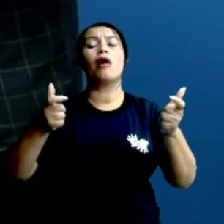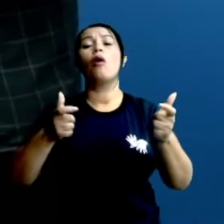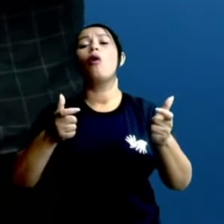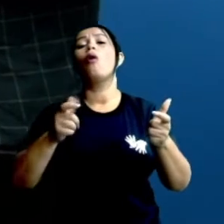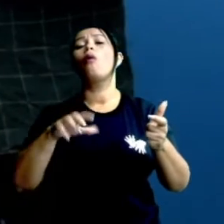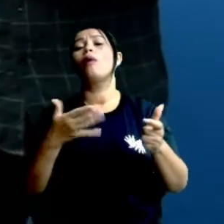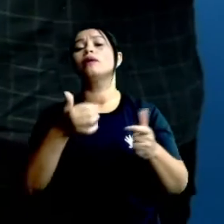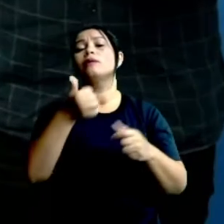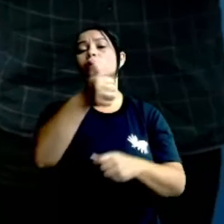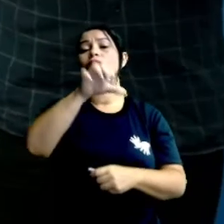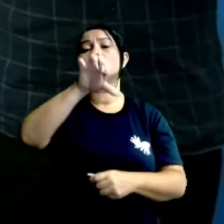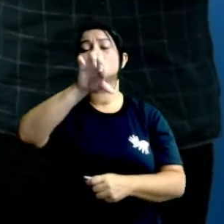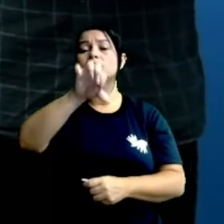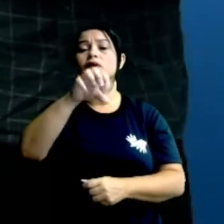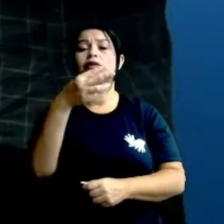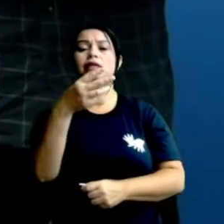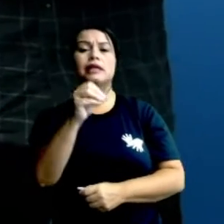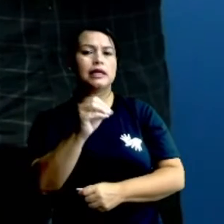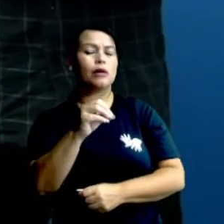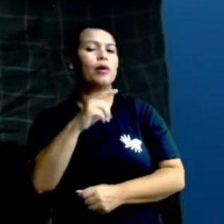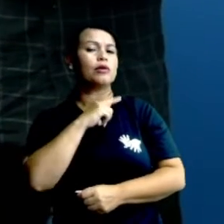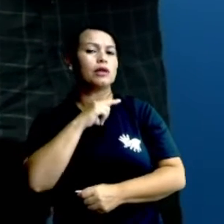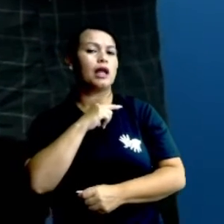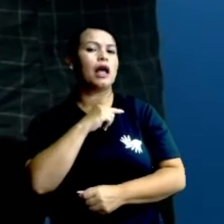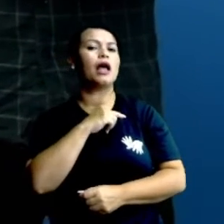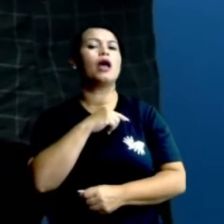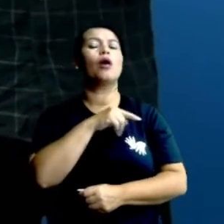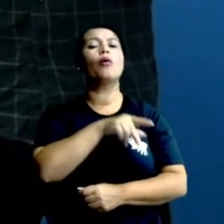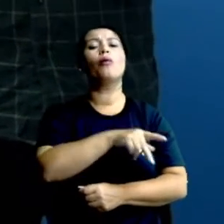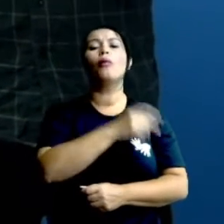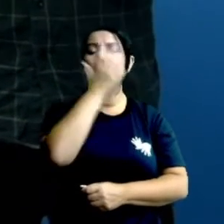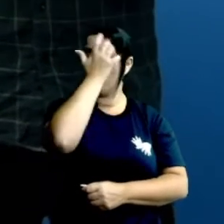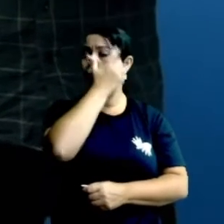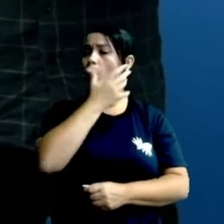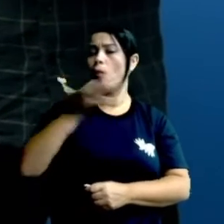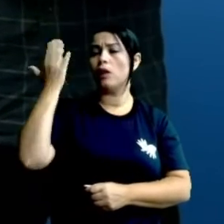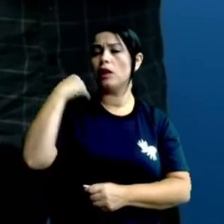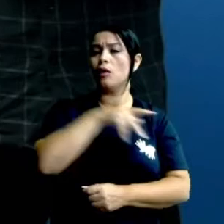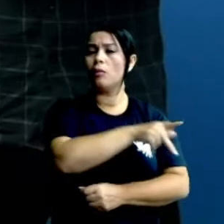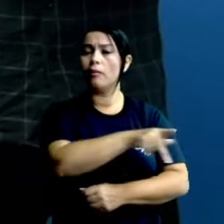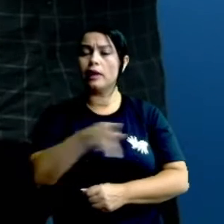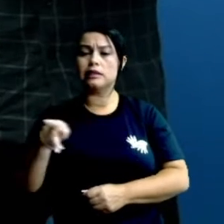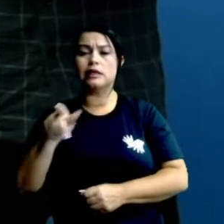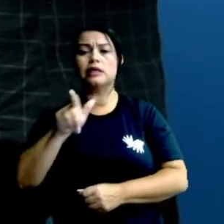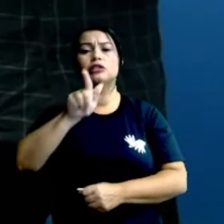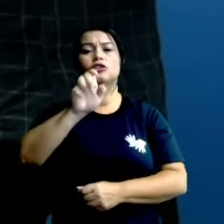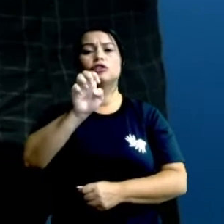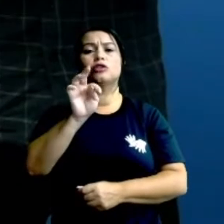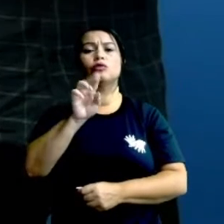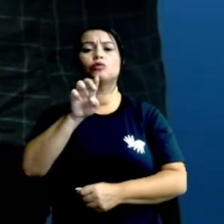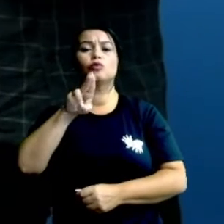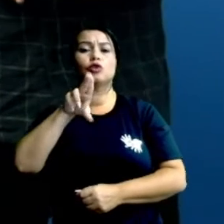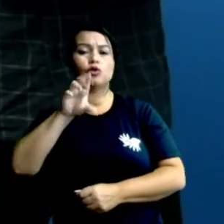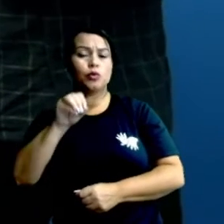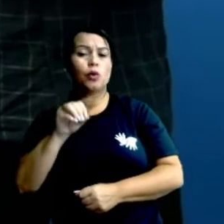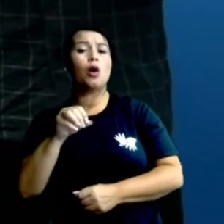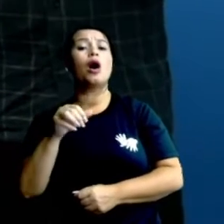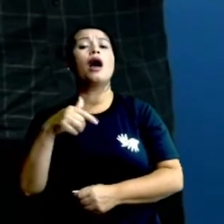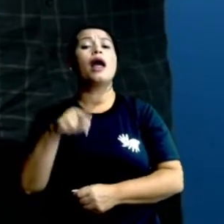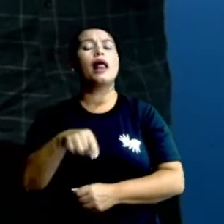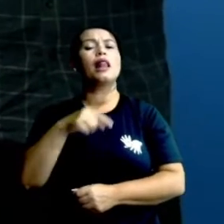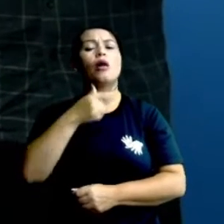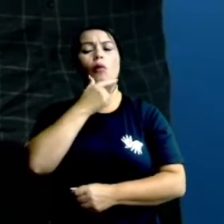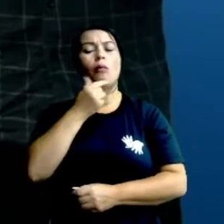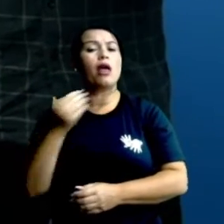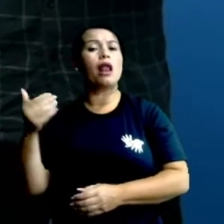de 1930, que é quando o Getúlio Vargas, né, um antigo presidente da nossa nação, né, assumiu o poder. A gente tem